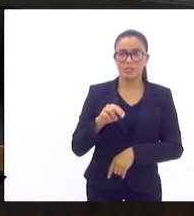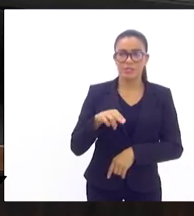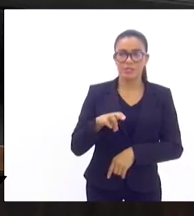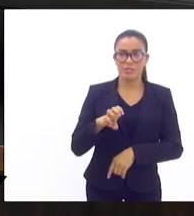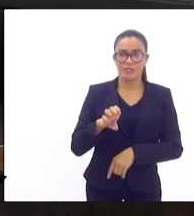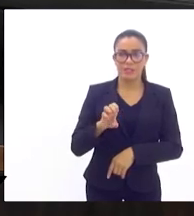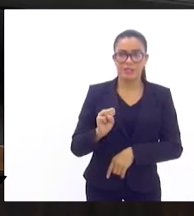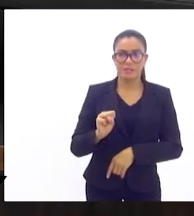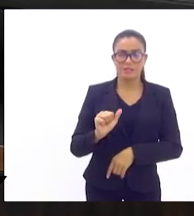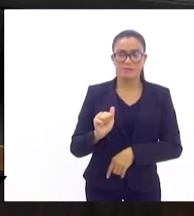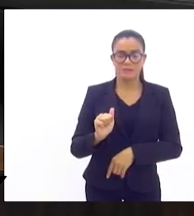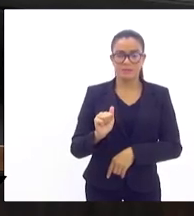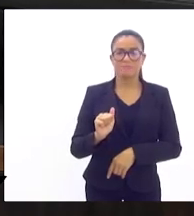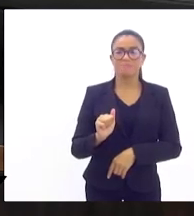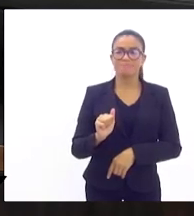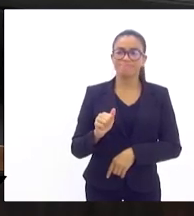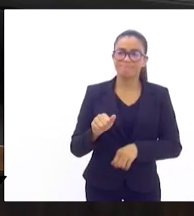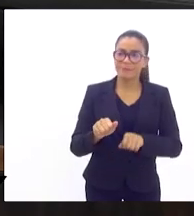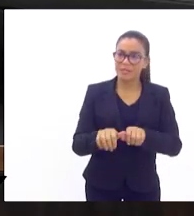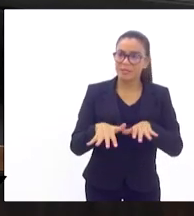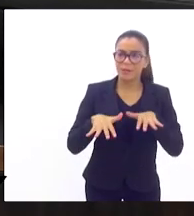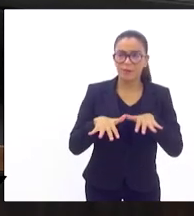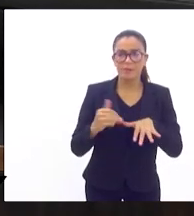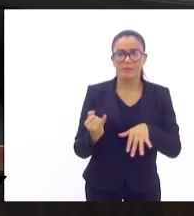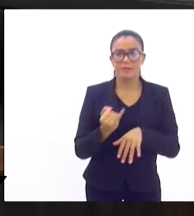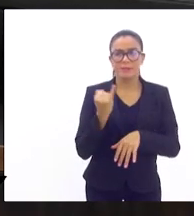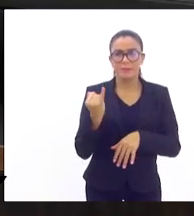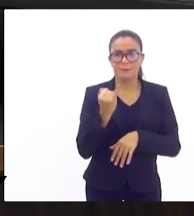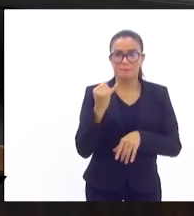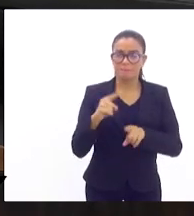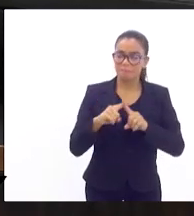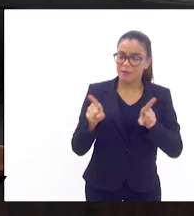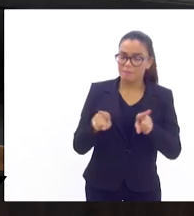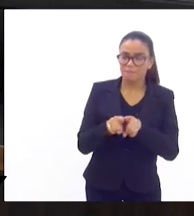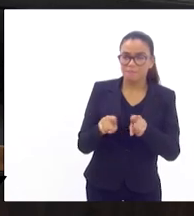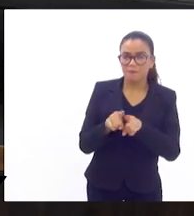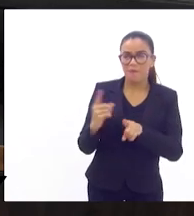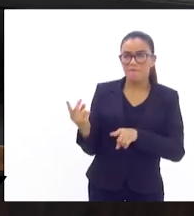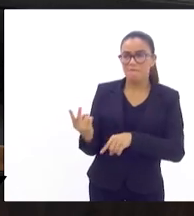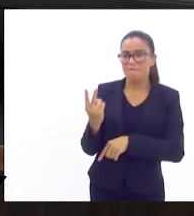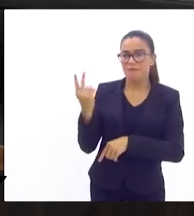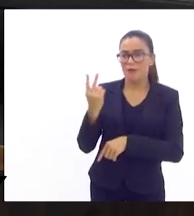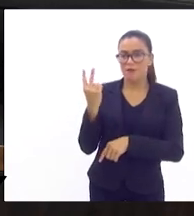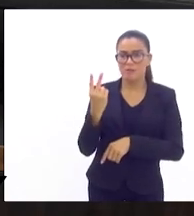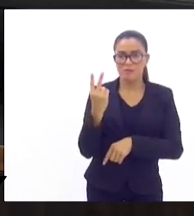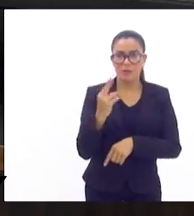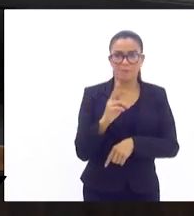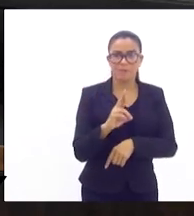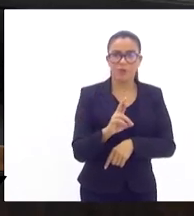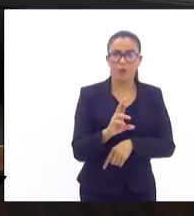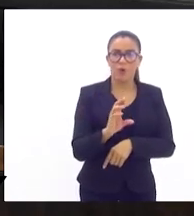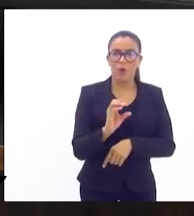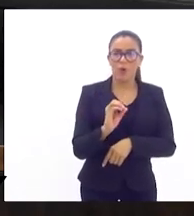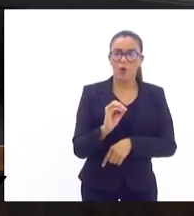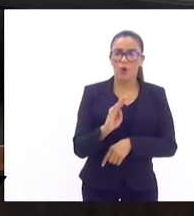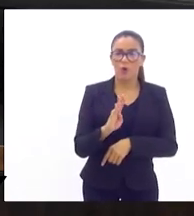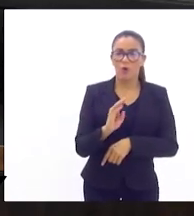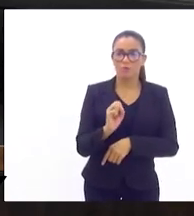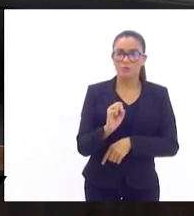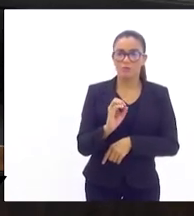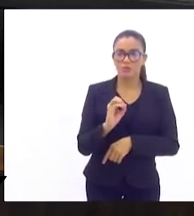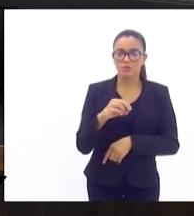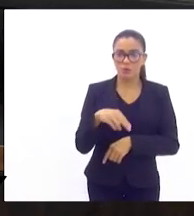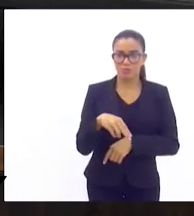importante. Mas quero também valorizar o querido Robson, da Genersa, que está aqui presente, para poder